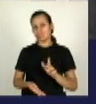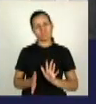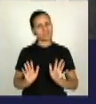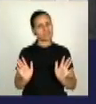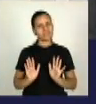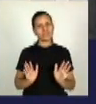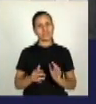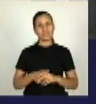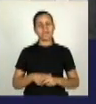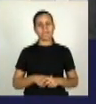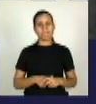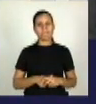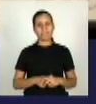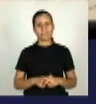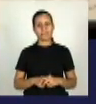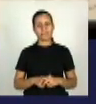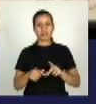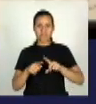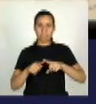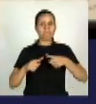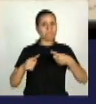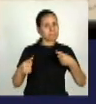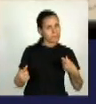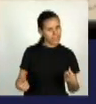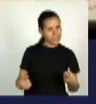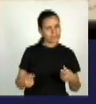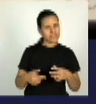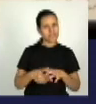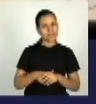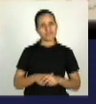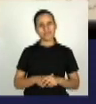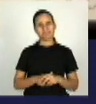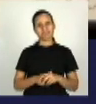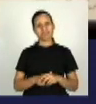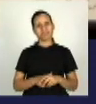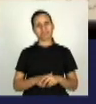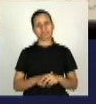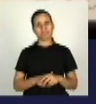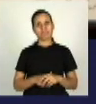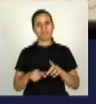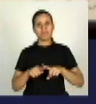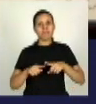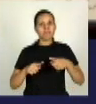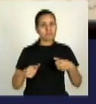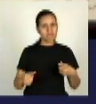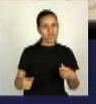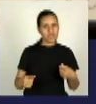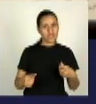obriga, né, que a drogaria tenha esse ponto de recolhimento, mas